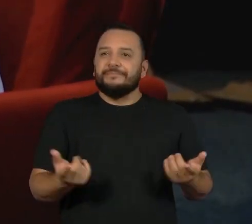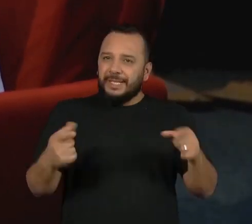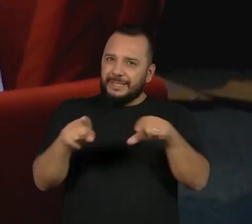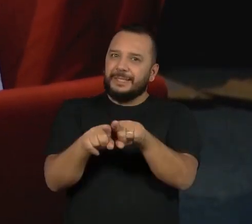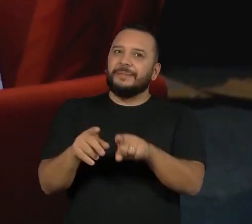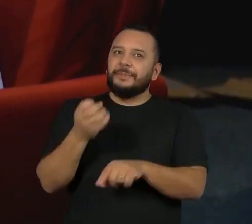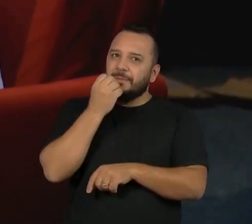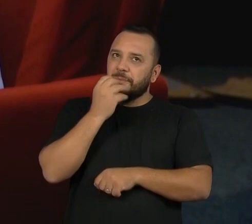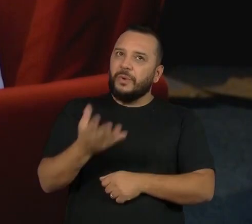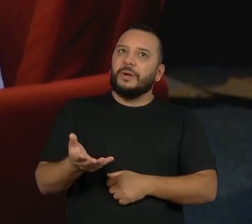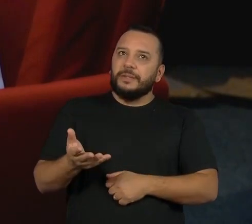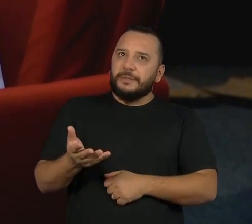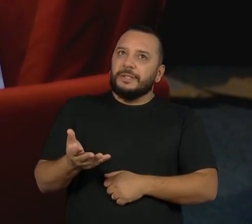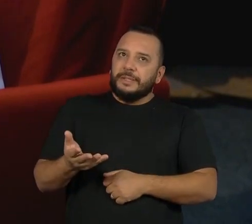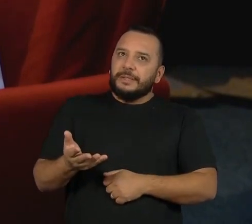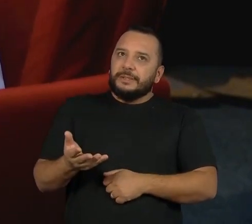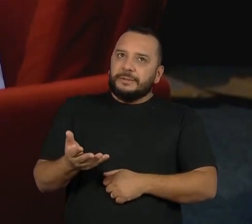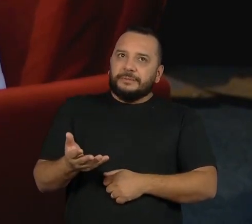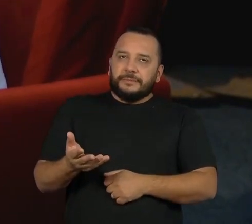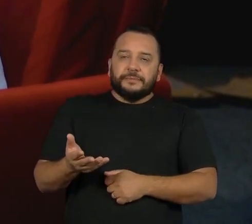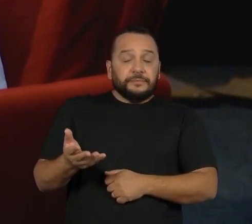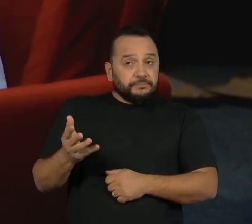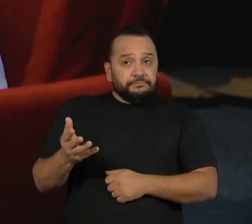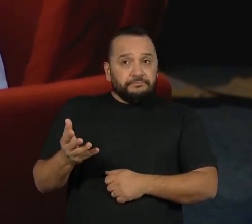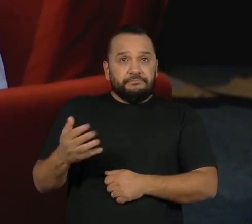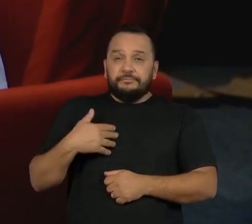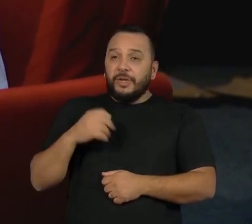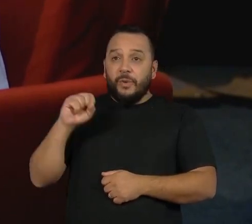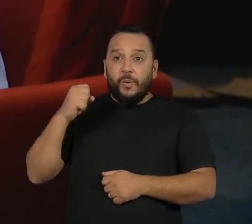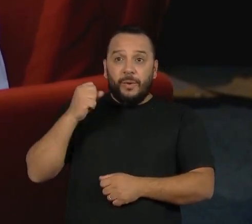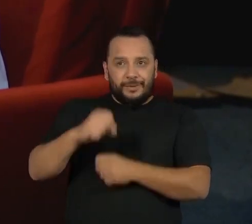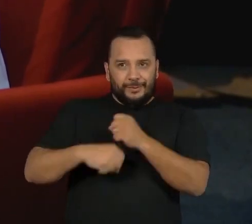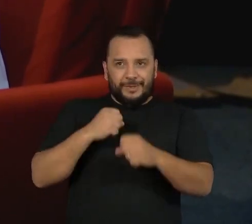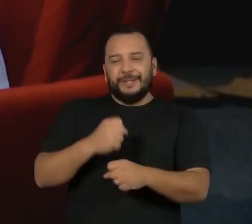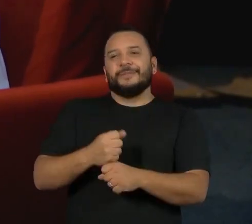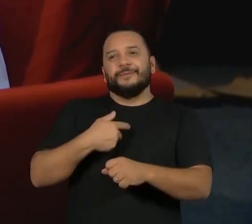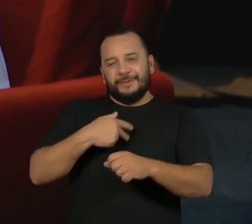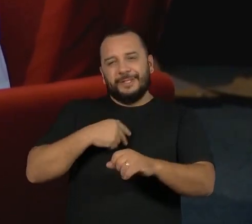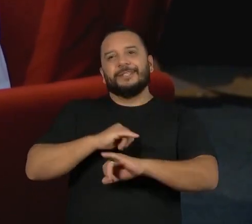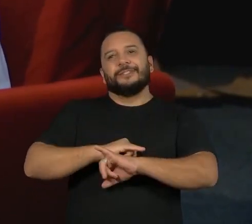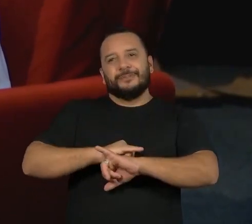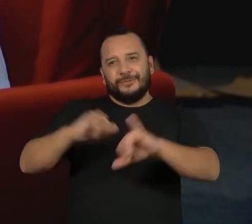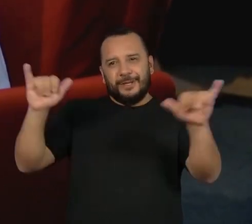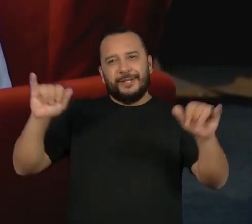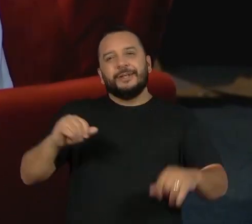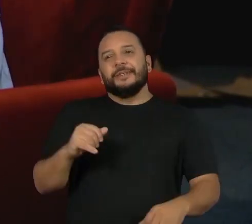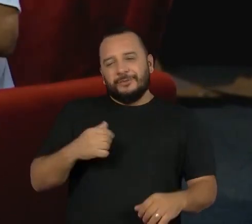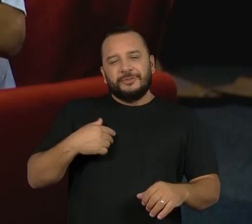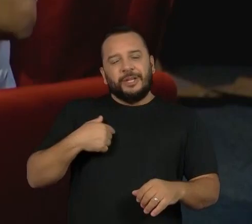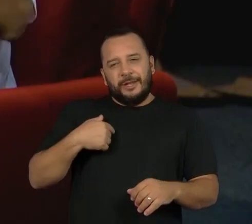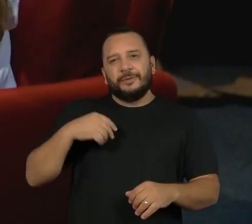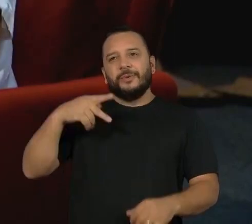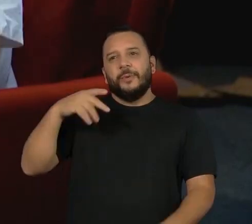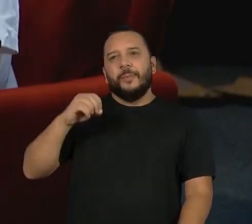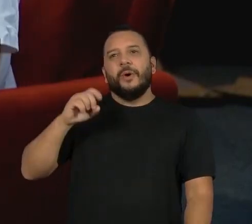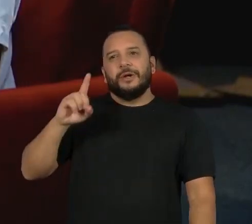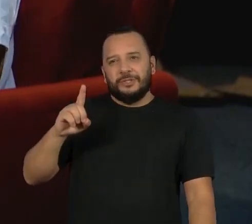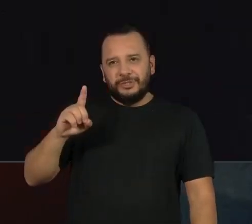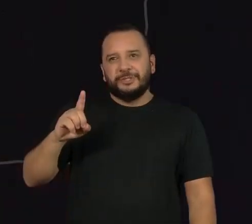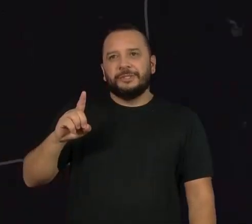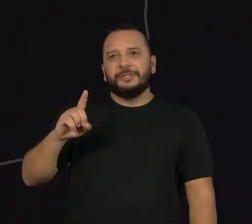frutos e o nosso aniversário de 8 anos foi transmitido pelo po de pá também E aí foi onde a gente bateu o nosso novo